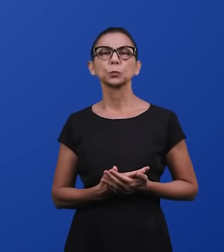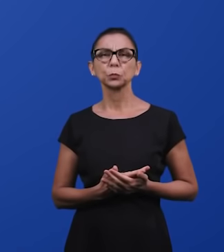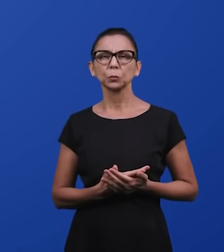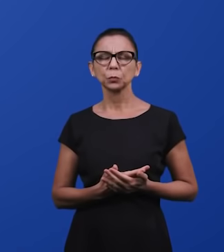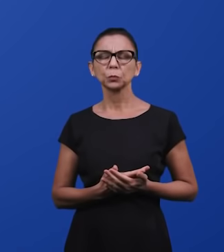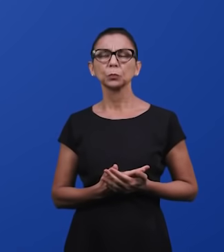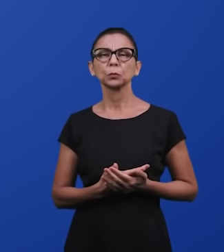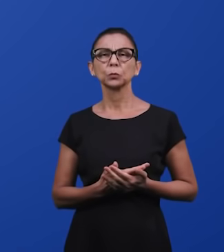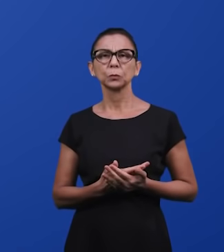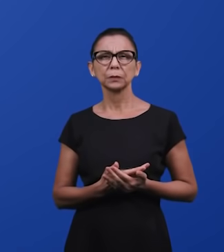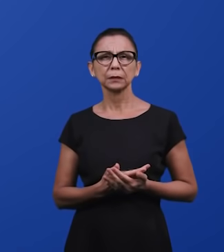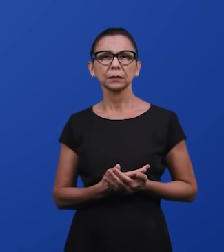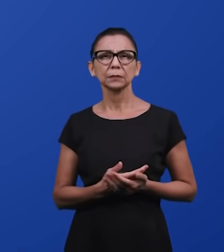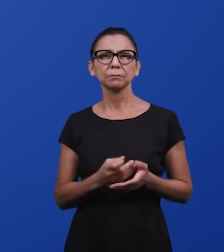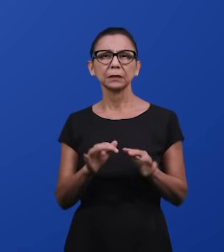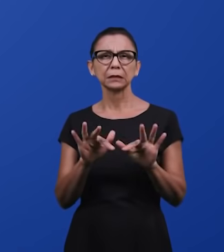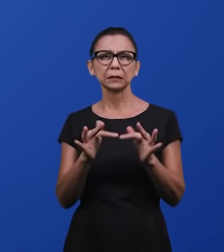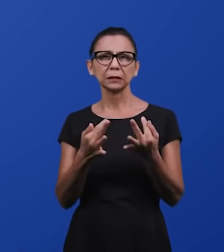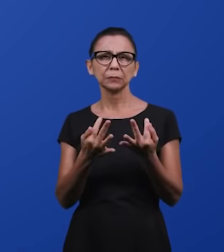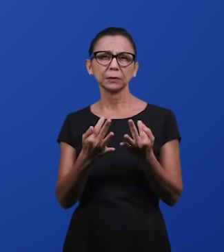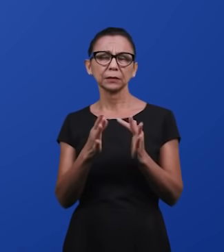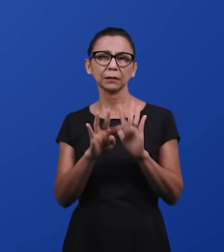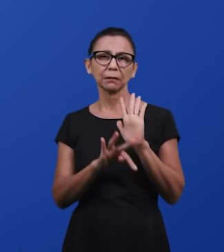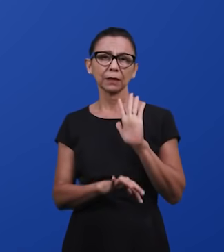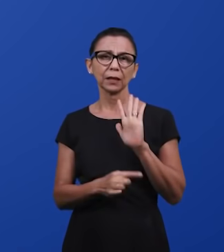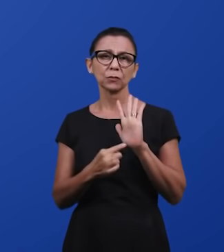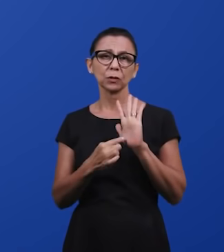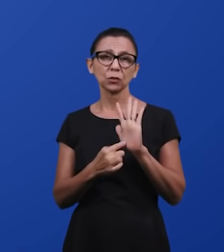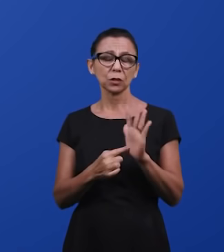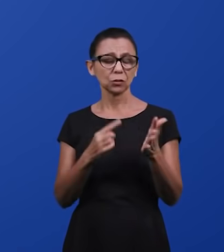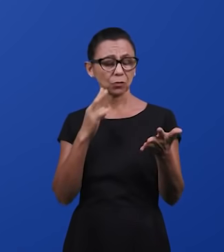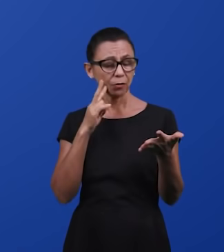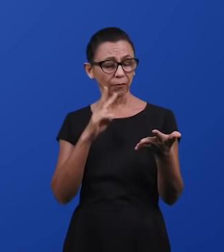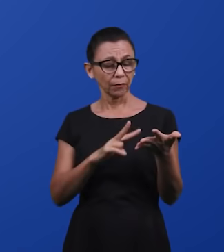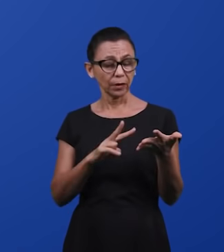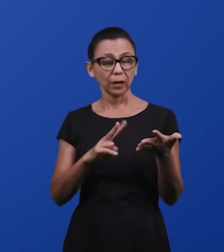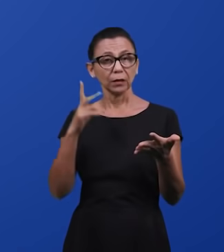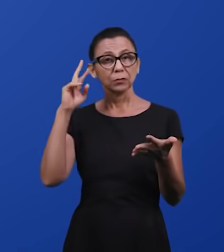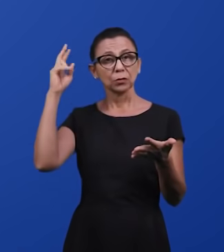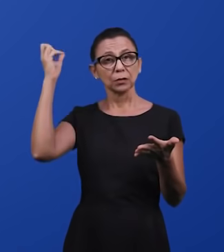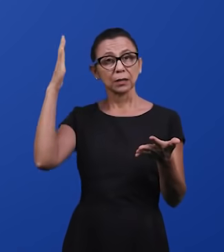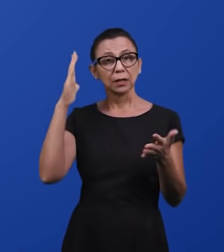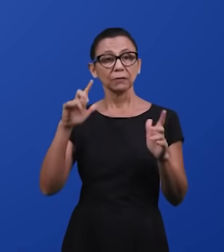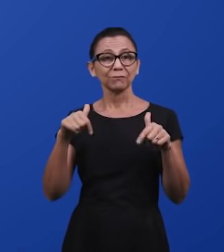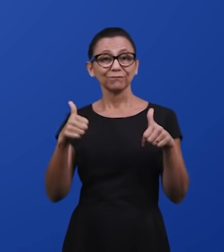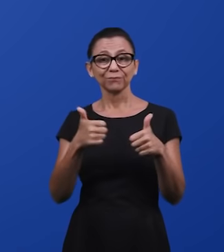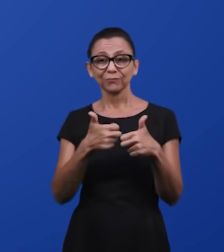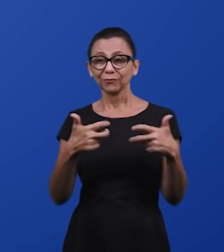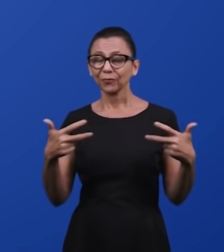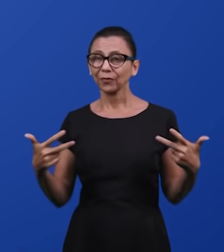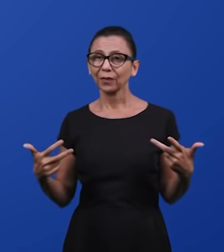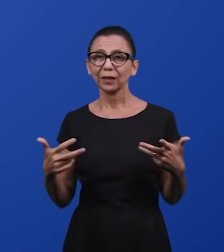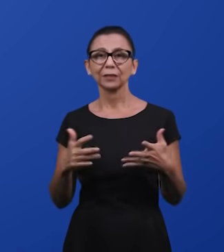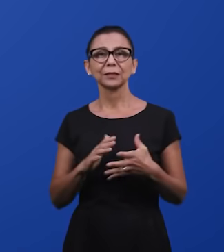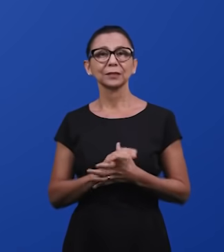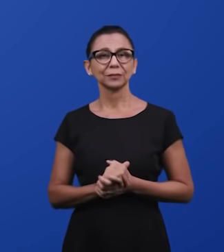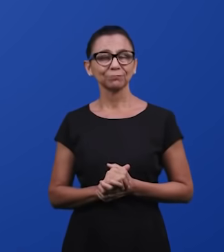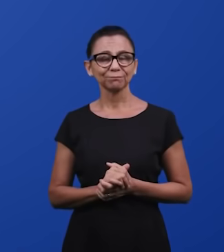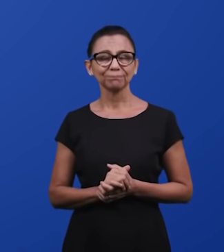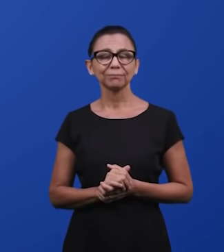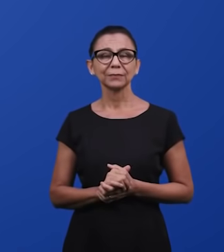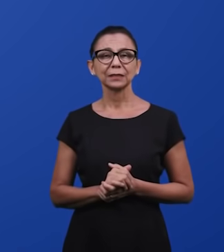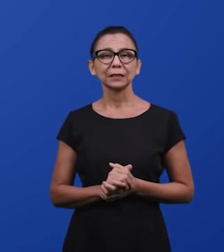ali daquelas perguntas, da simplicidade, da singeleza daquilo que é a operação do Espírito Santo no nosso meio. Nós saímos de